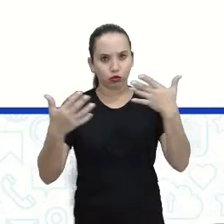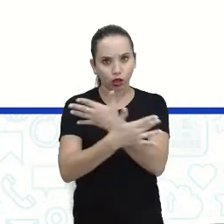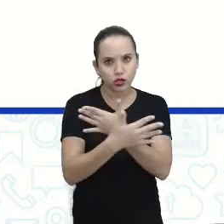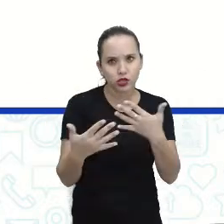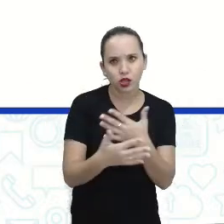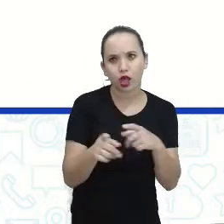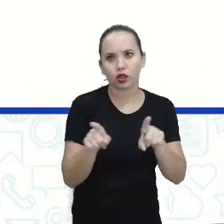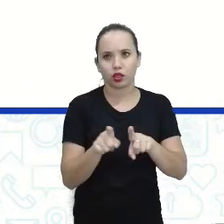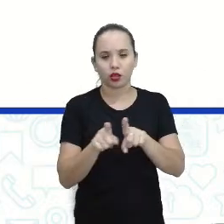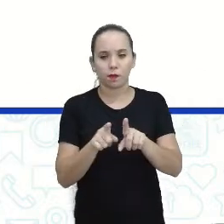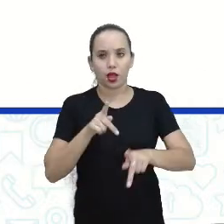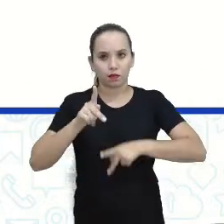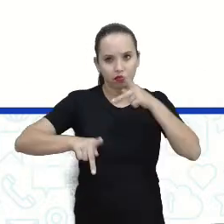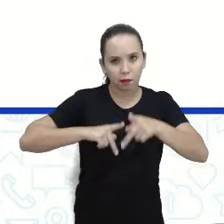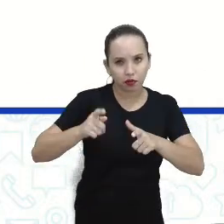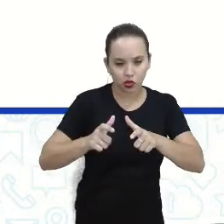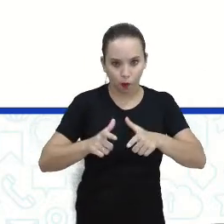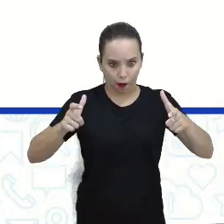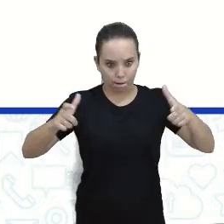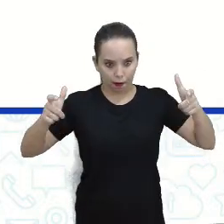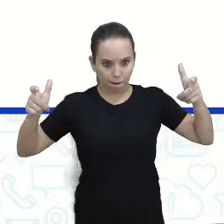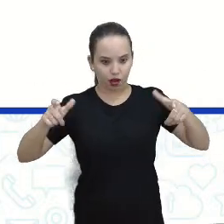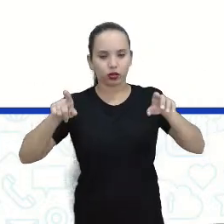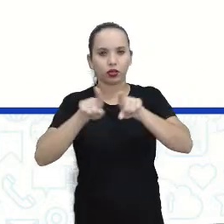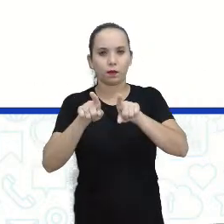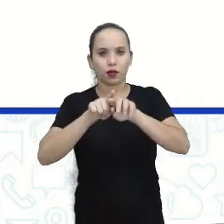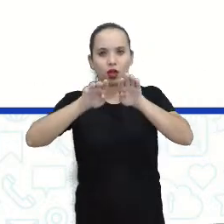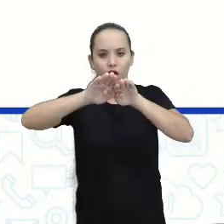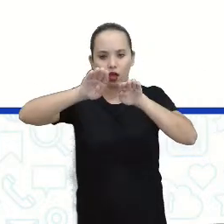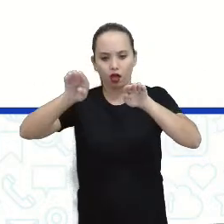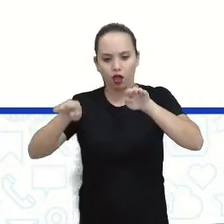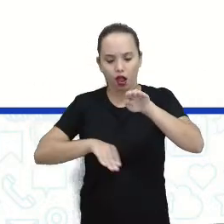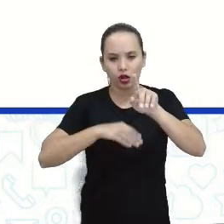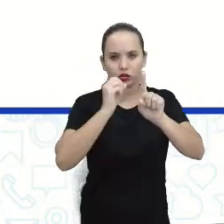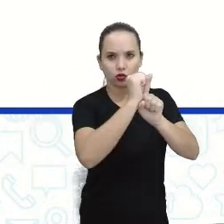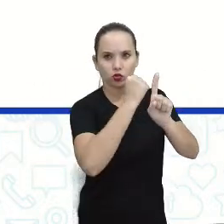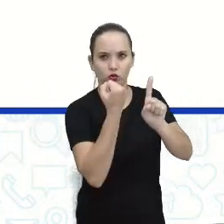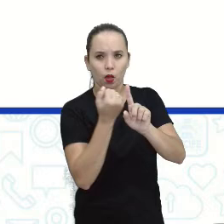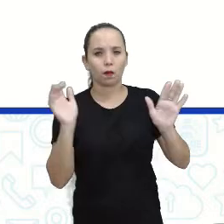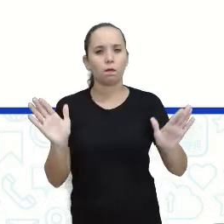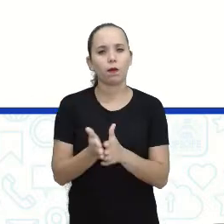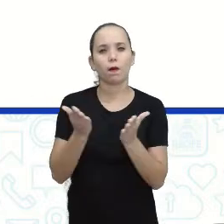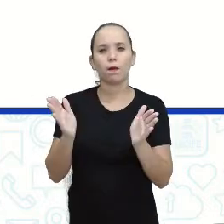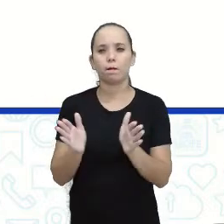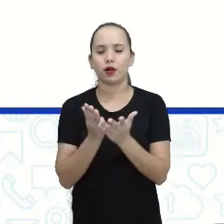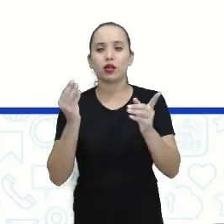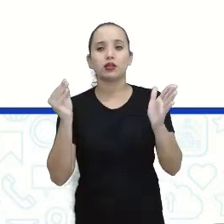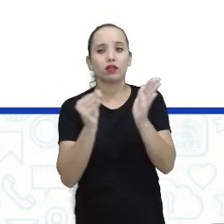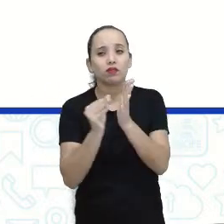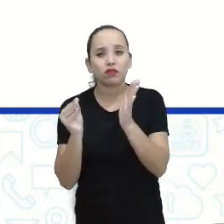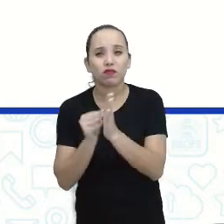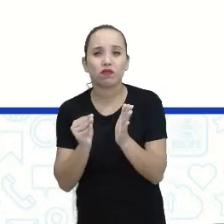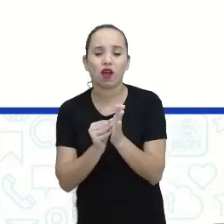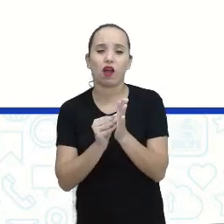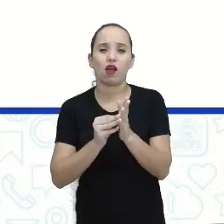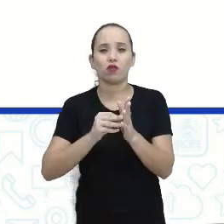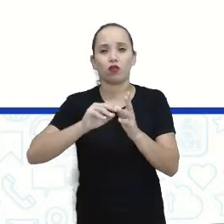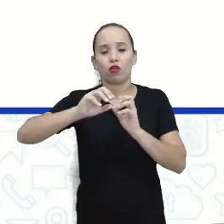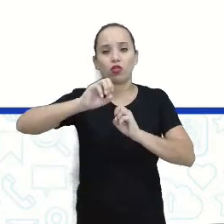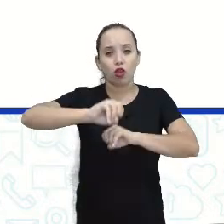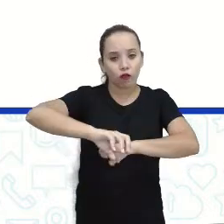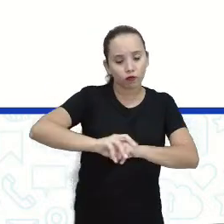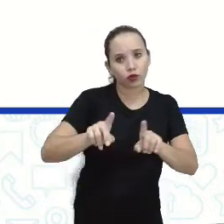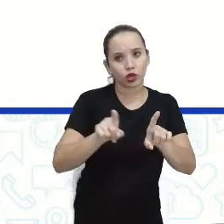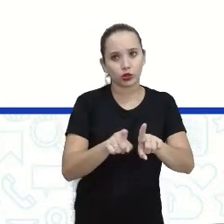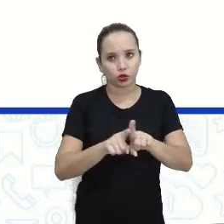em demasiado, desigualdade social, pobreza, a falta de acesso à educação, ou